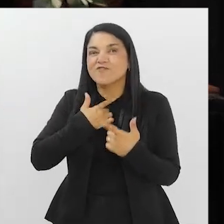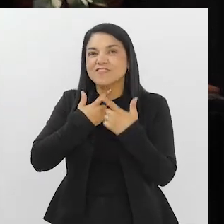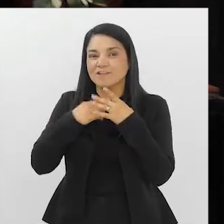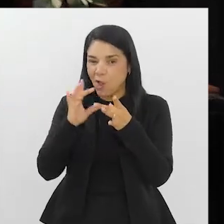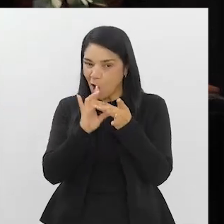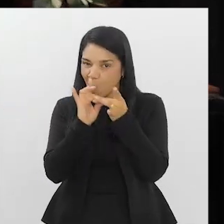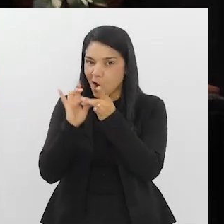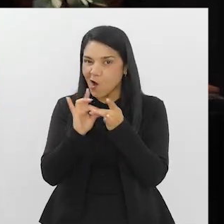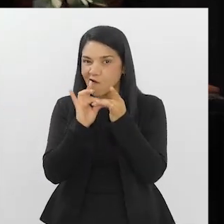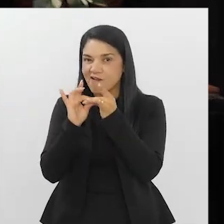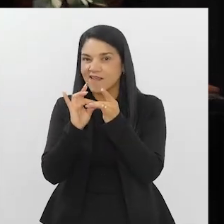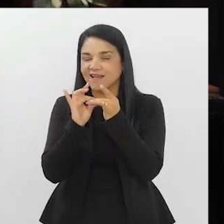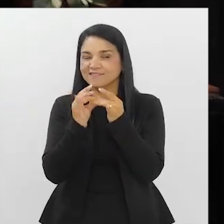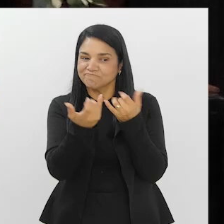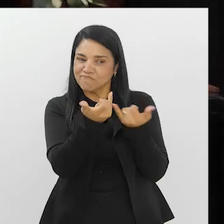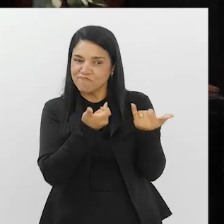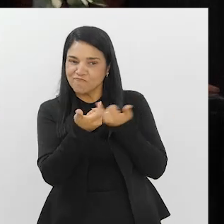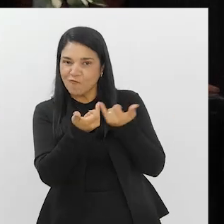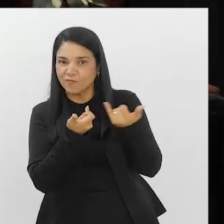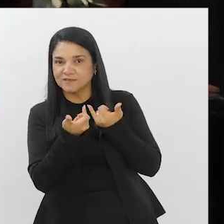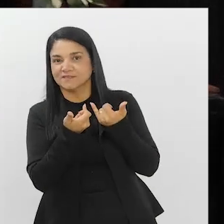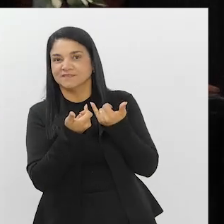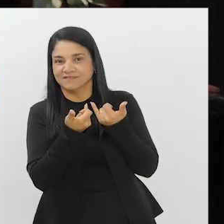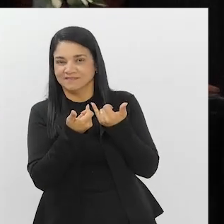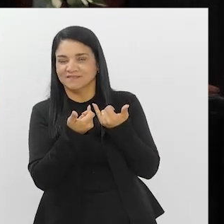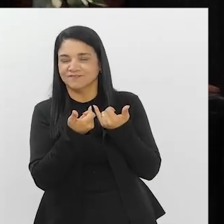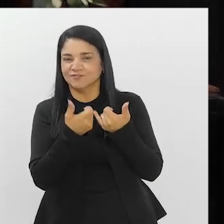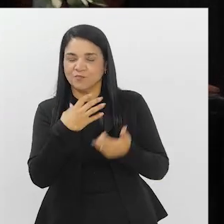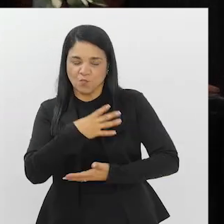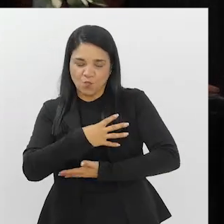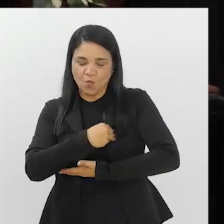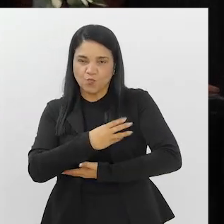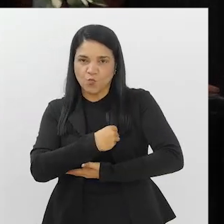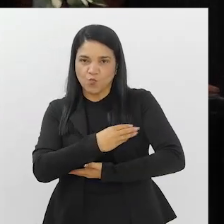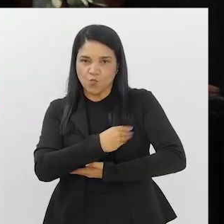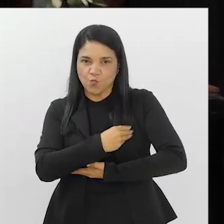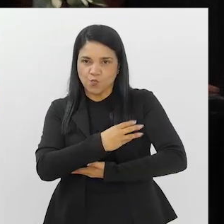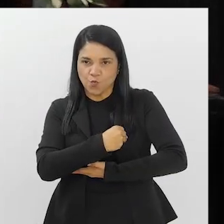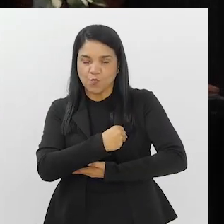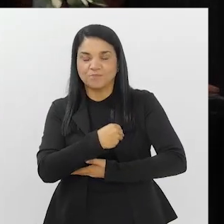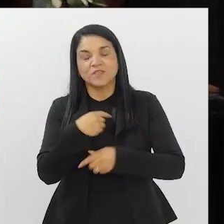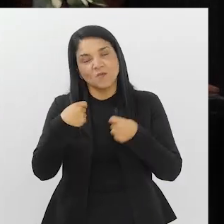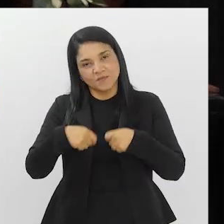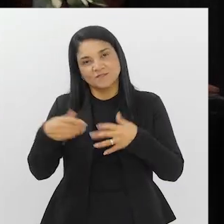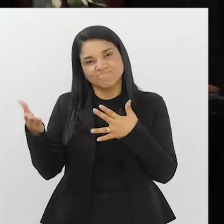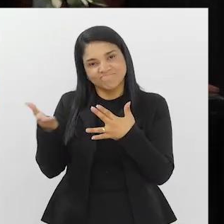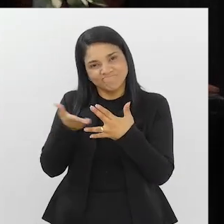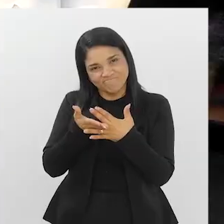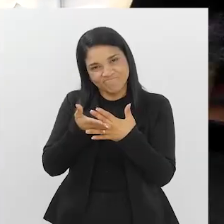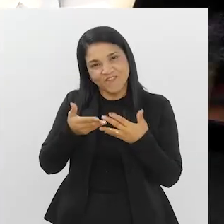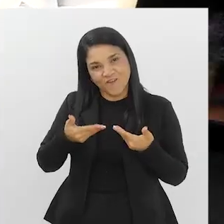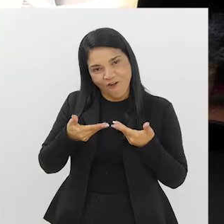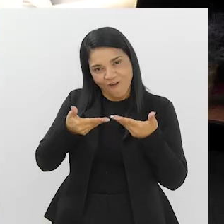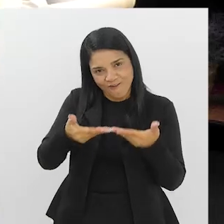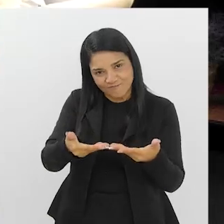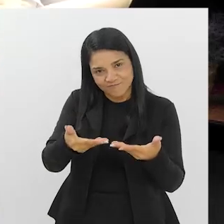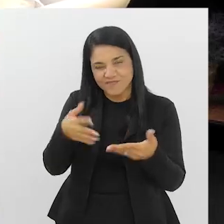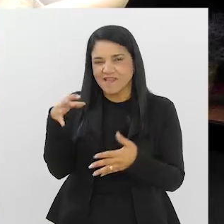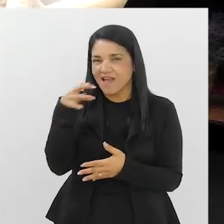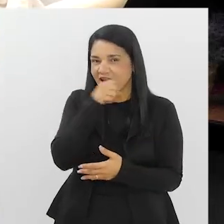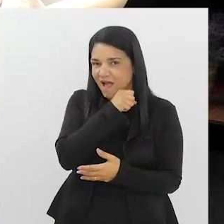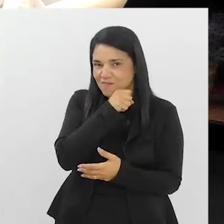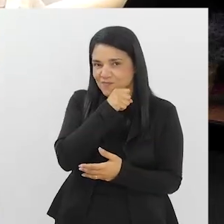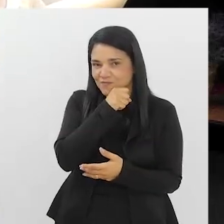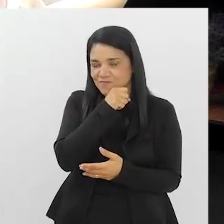é ficar aí coladinha na senhora, querendo saber cada vez mais sobre aleitamento materno, mas eu preciso convidar